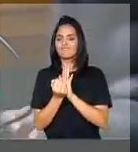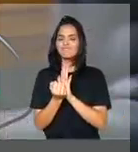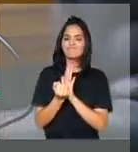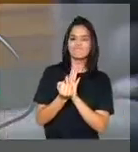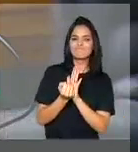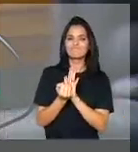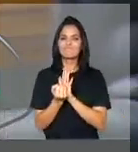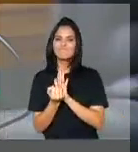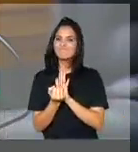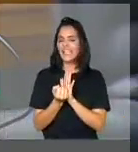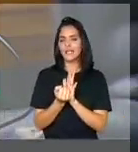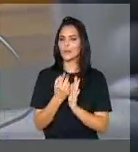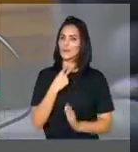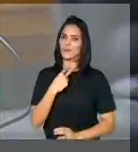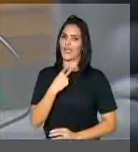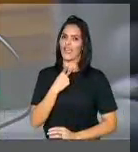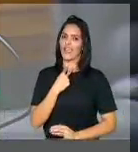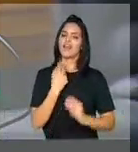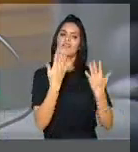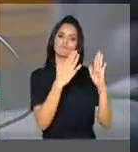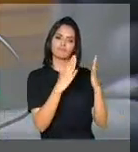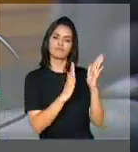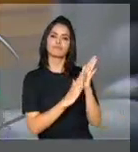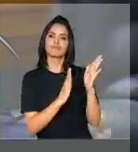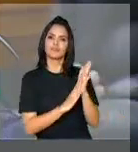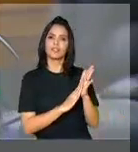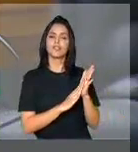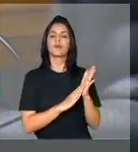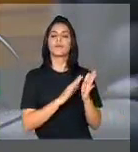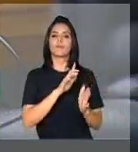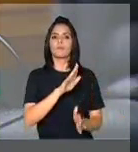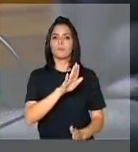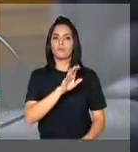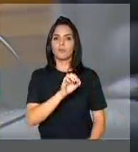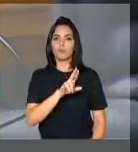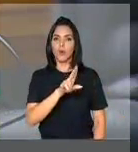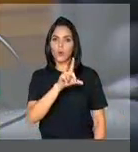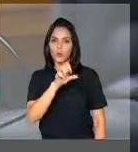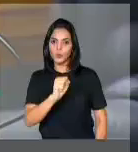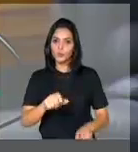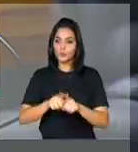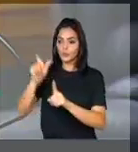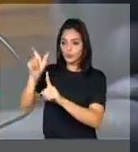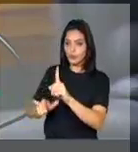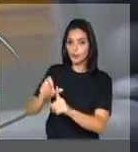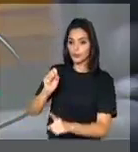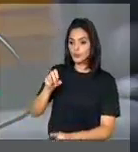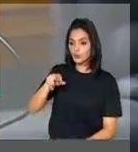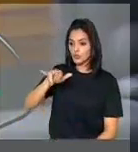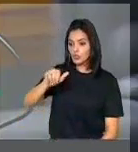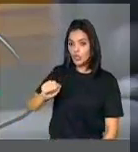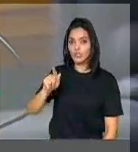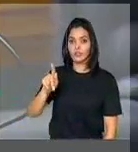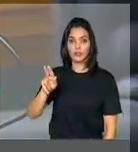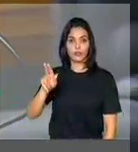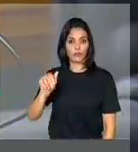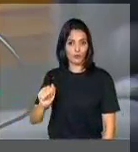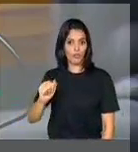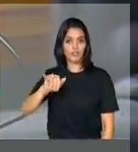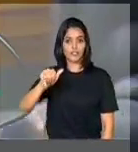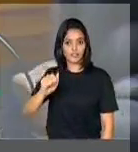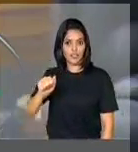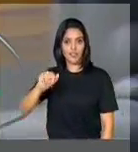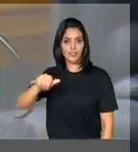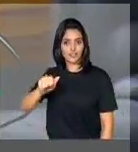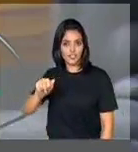em que parabenizamos Guilherme Boulos e Sônia Guajajara pela bonita campanha que fizeram,